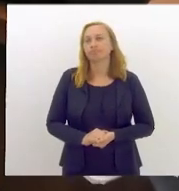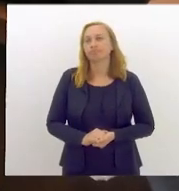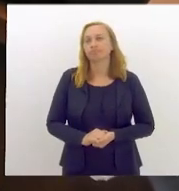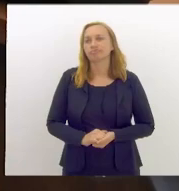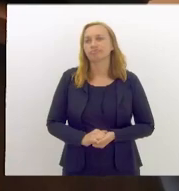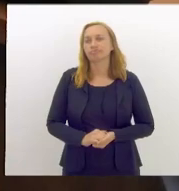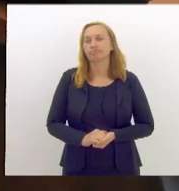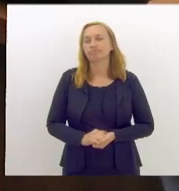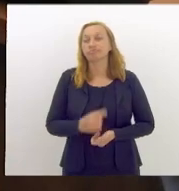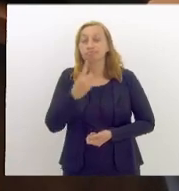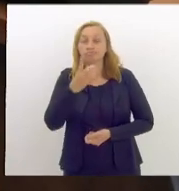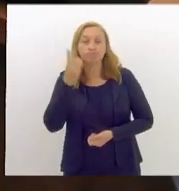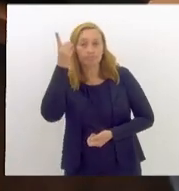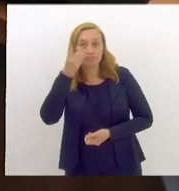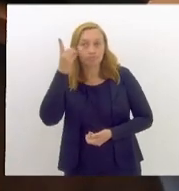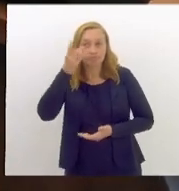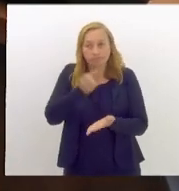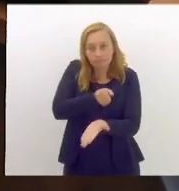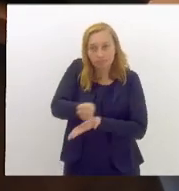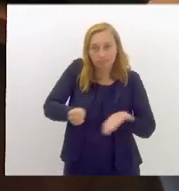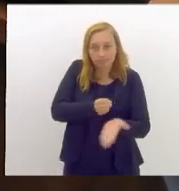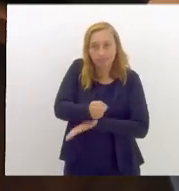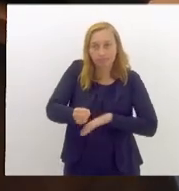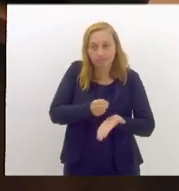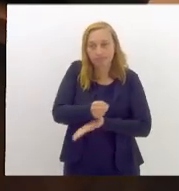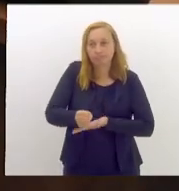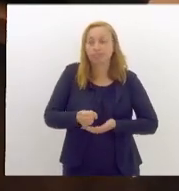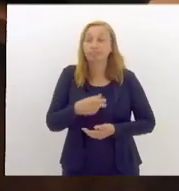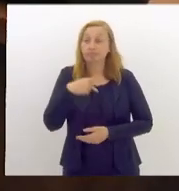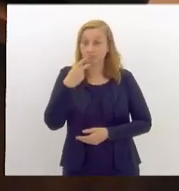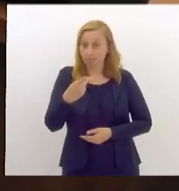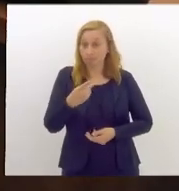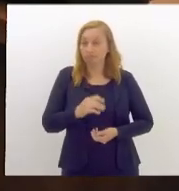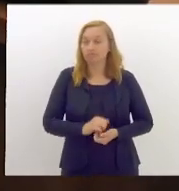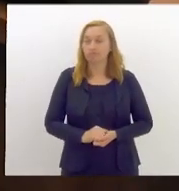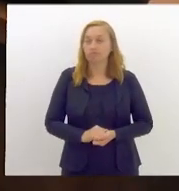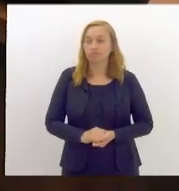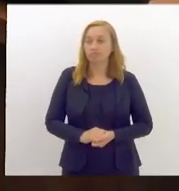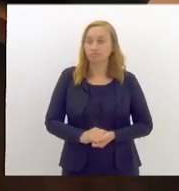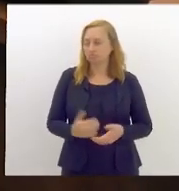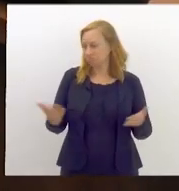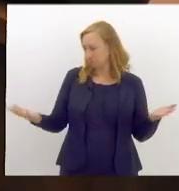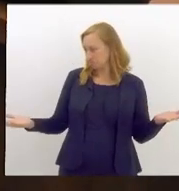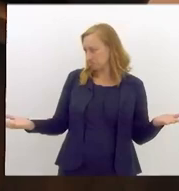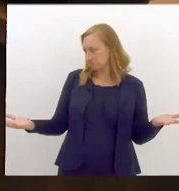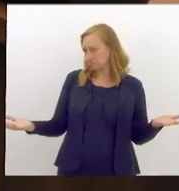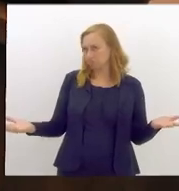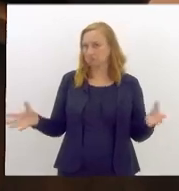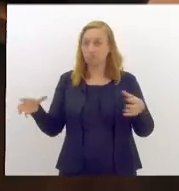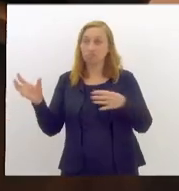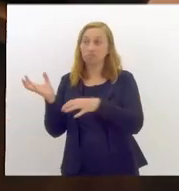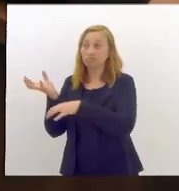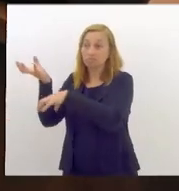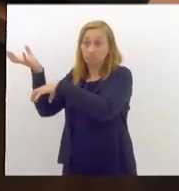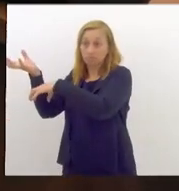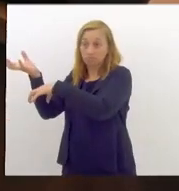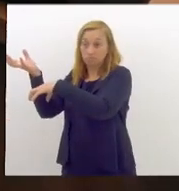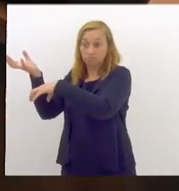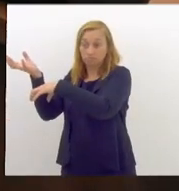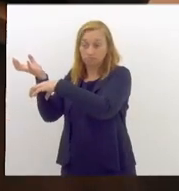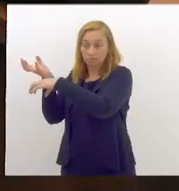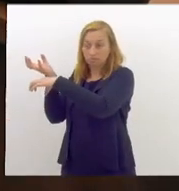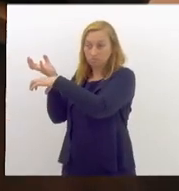um deputado da base disse ora o Congresso Nacional